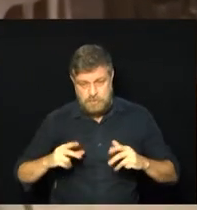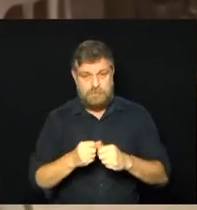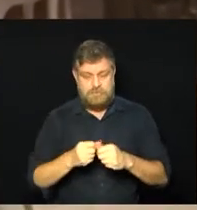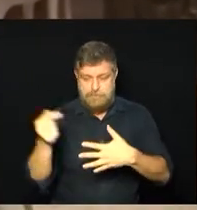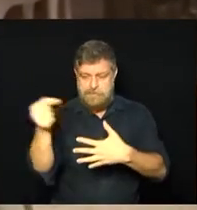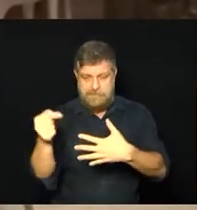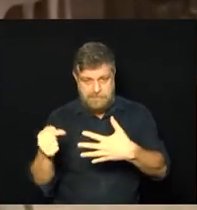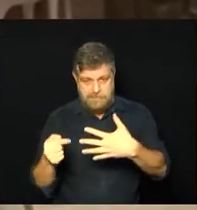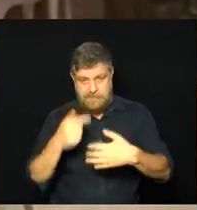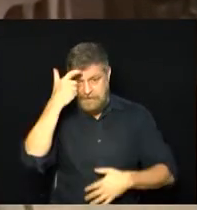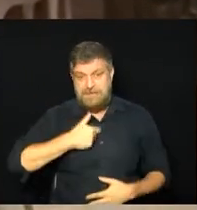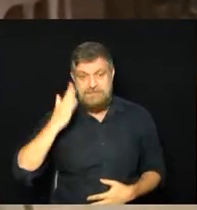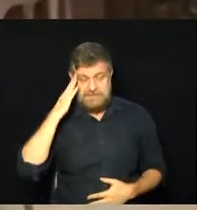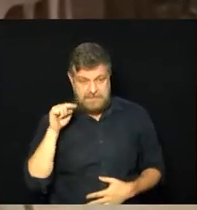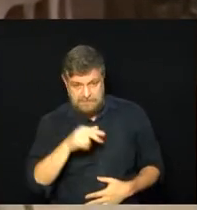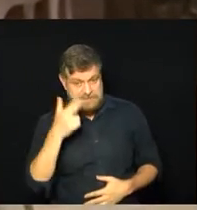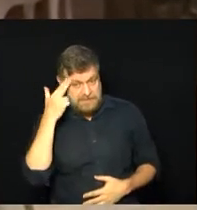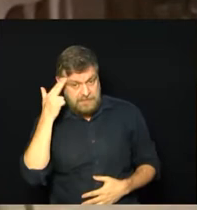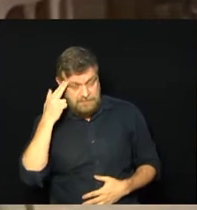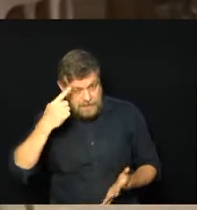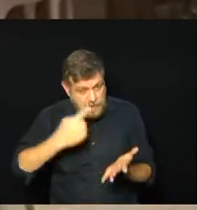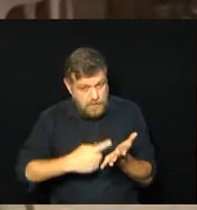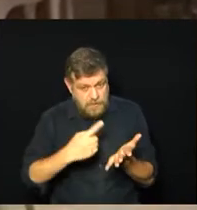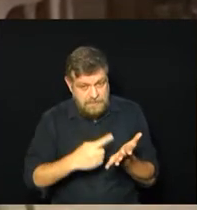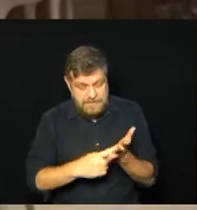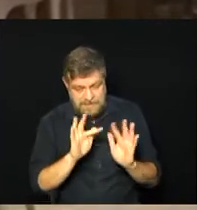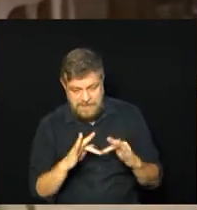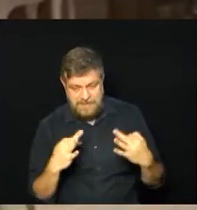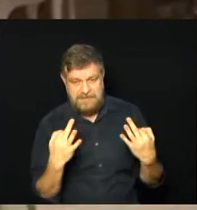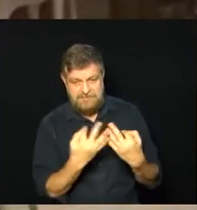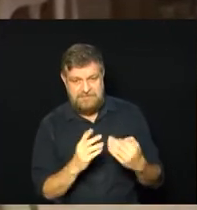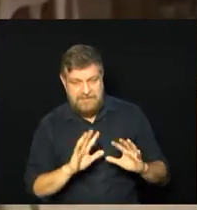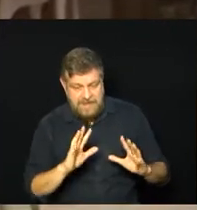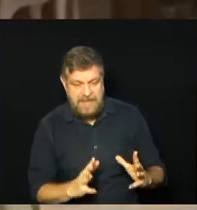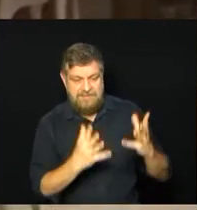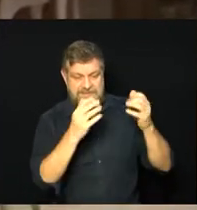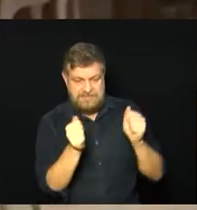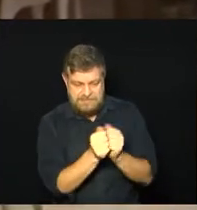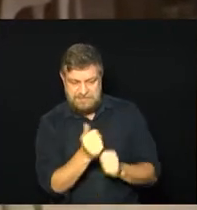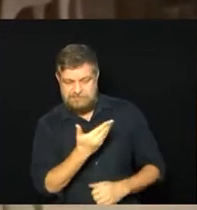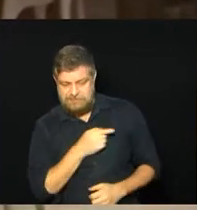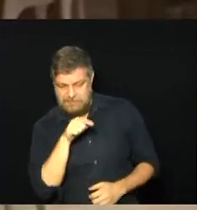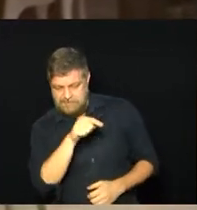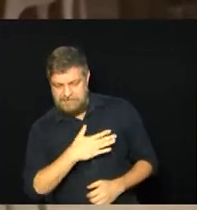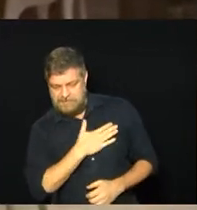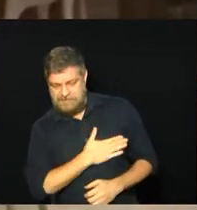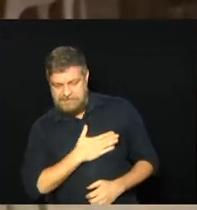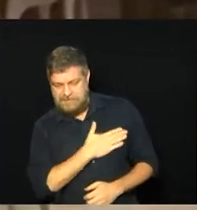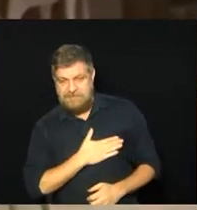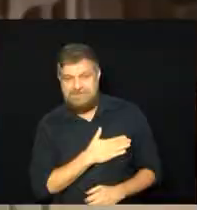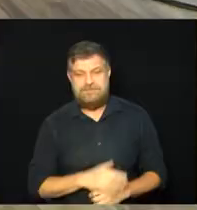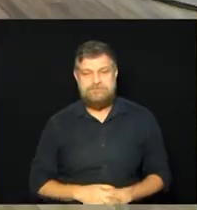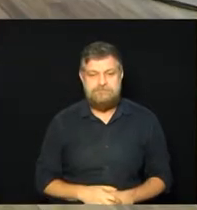dicas, eu já sei que você já vai marcar aquela festinha de confraternização, aquele happy hour, que eu sei que você gosta. É com você aí no estúdio.